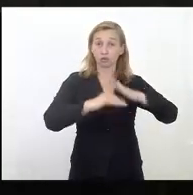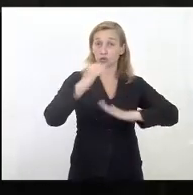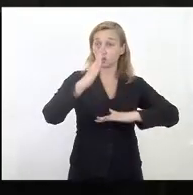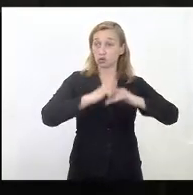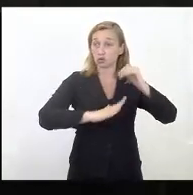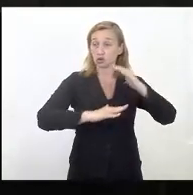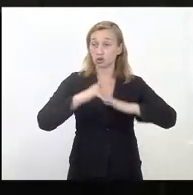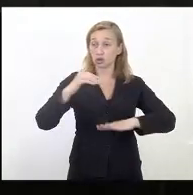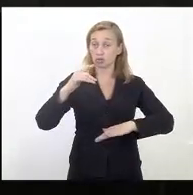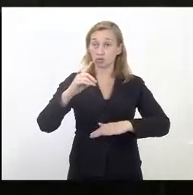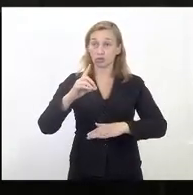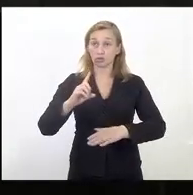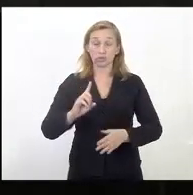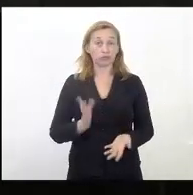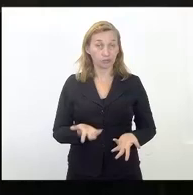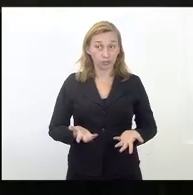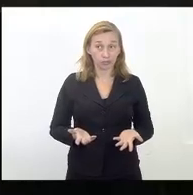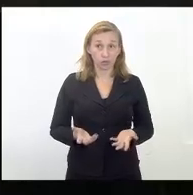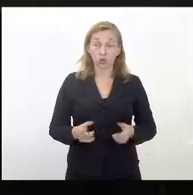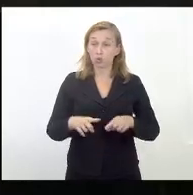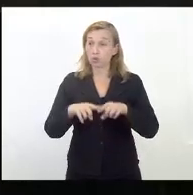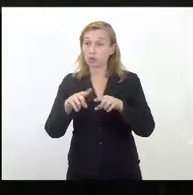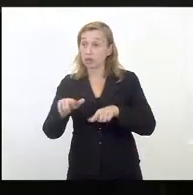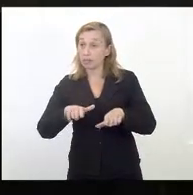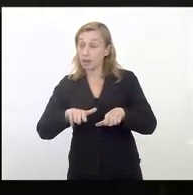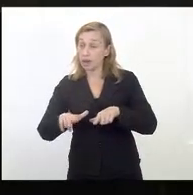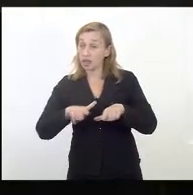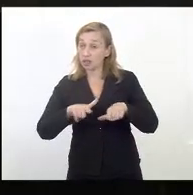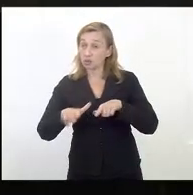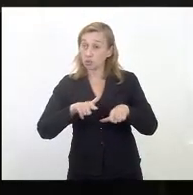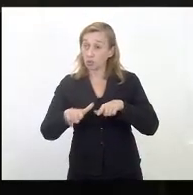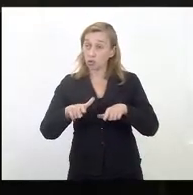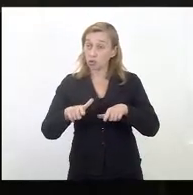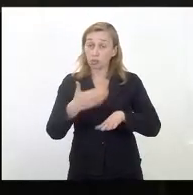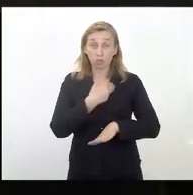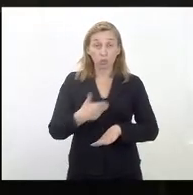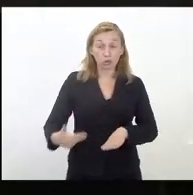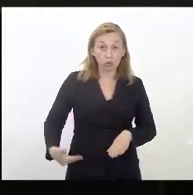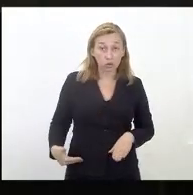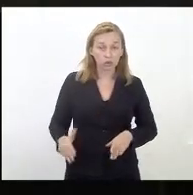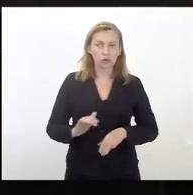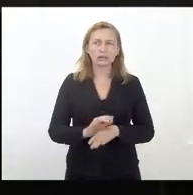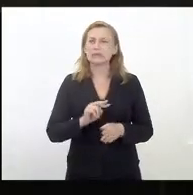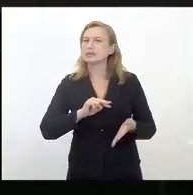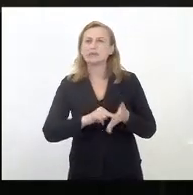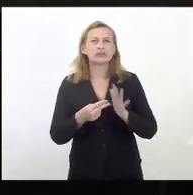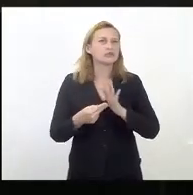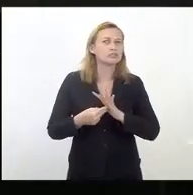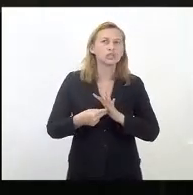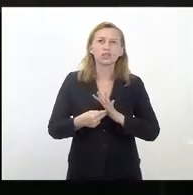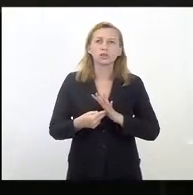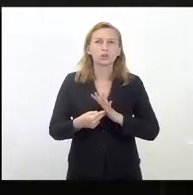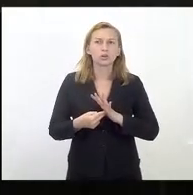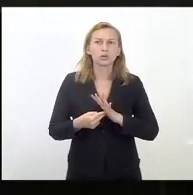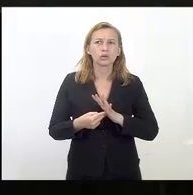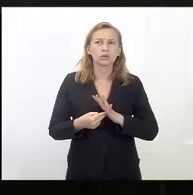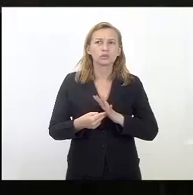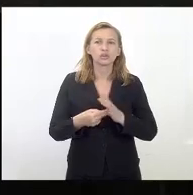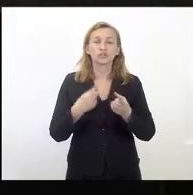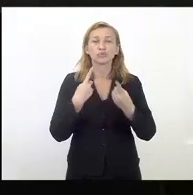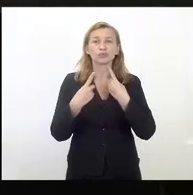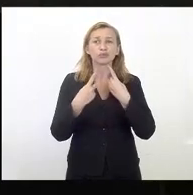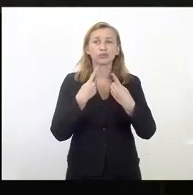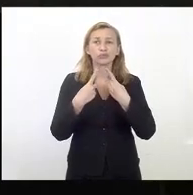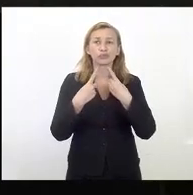da dignificação do serviço público de seus servidores de sua servidores isso significa fazer um